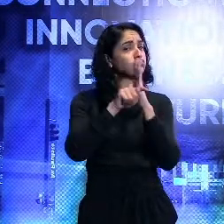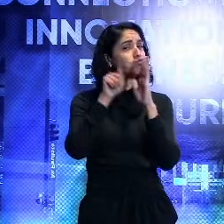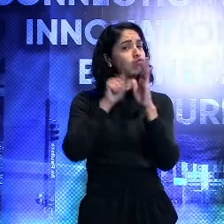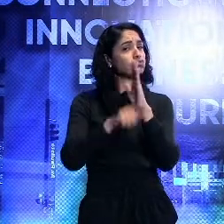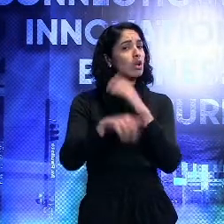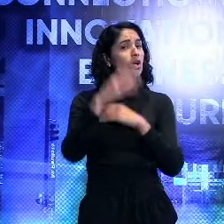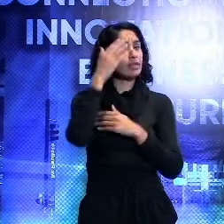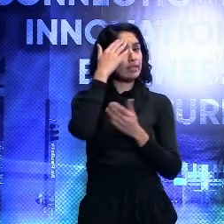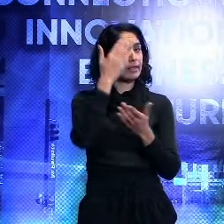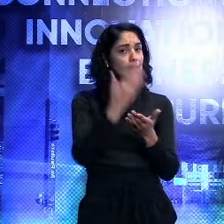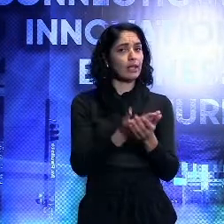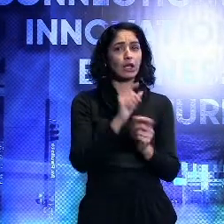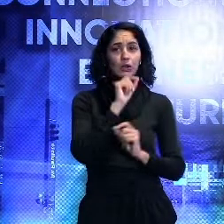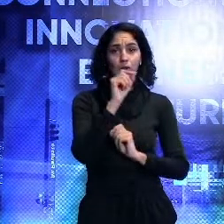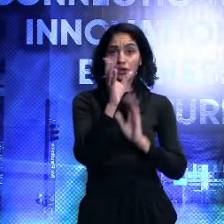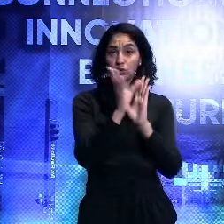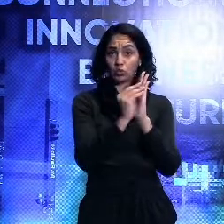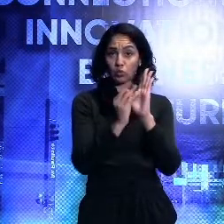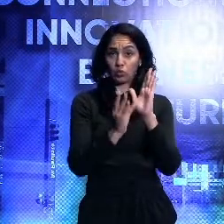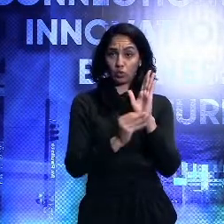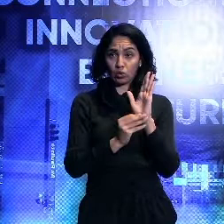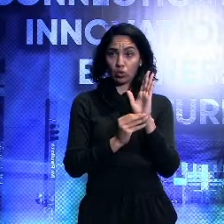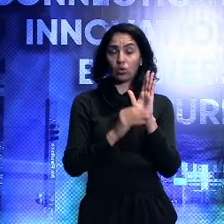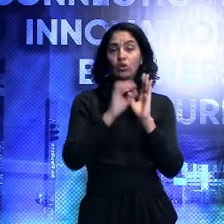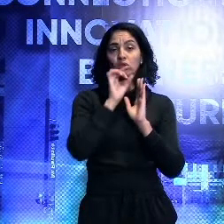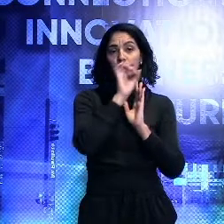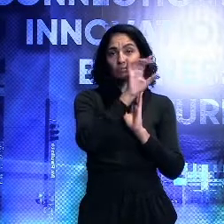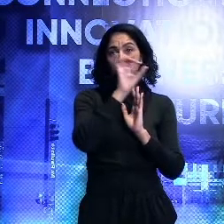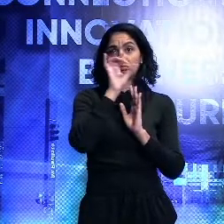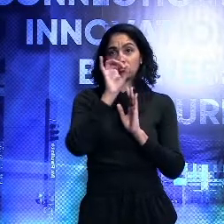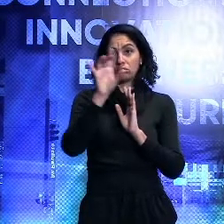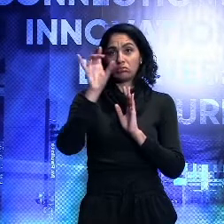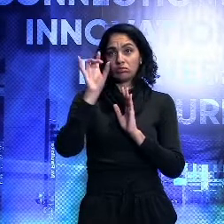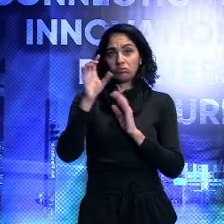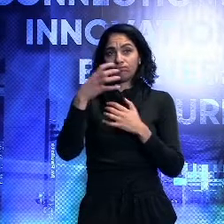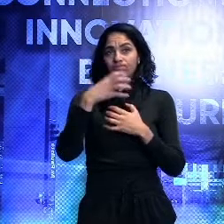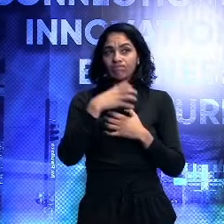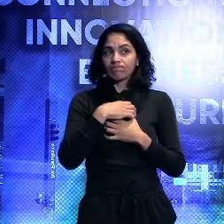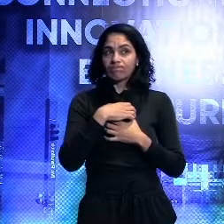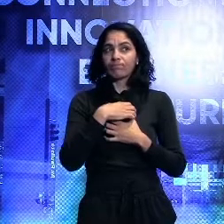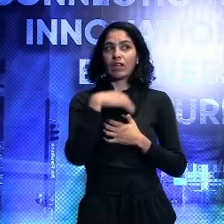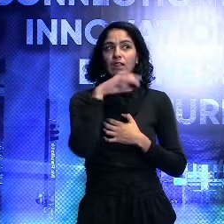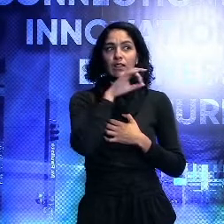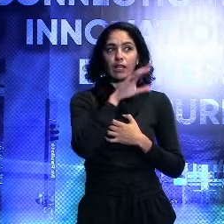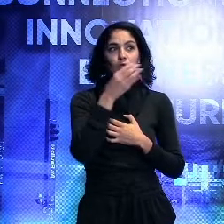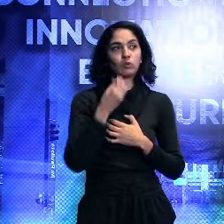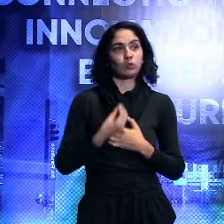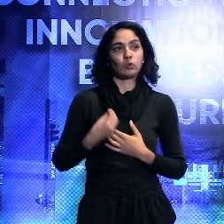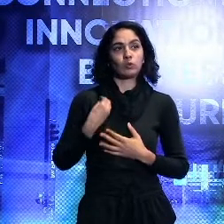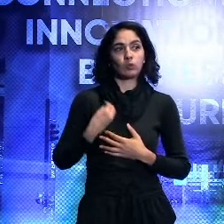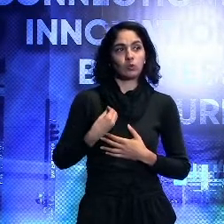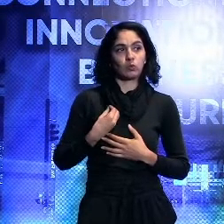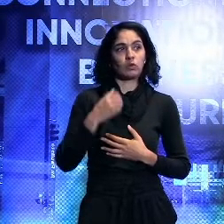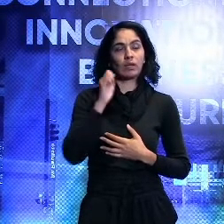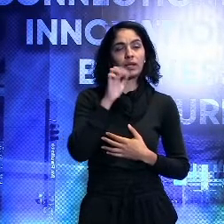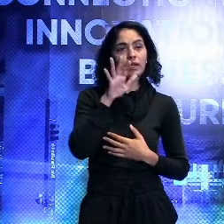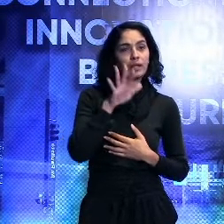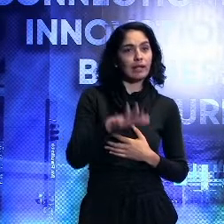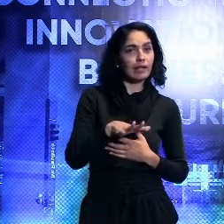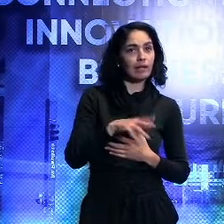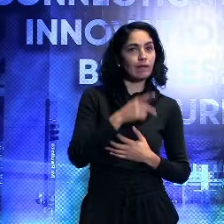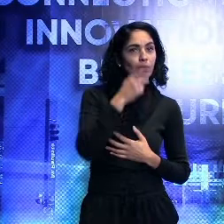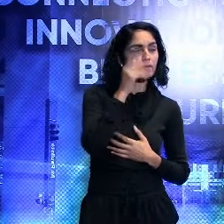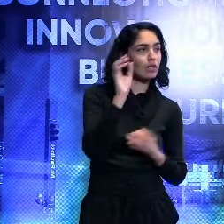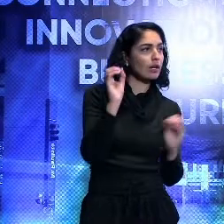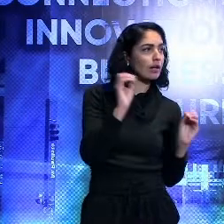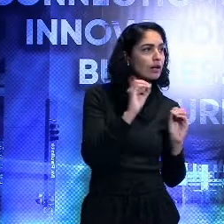que esse conteúdo vai atingir cada um de vocês de alguma forma. Acho que é por isso que vocês estão aqui, né? Quem eu não mencionei, de